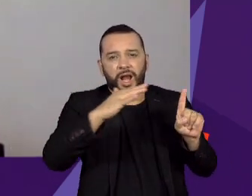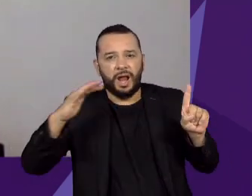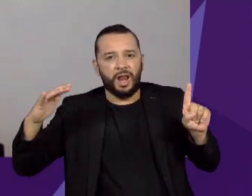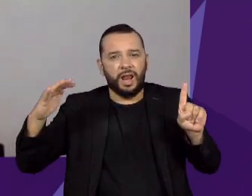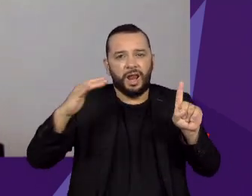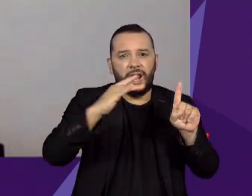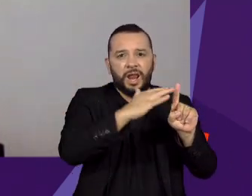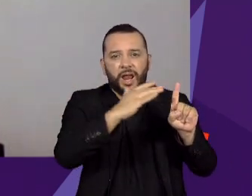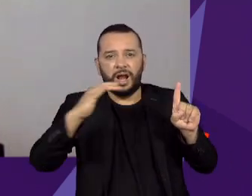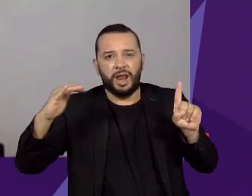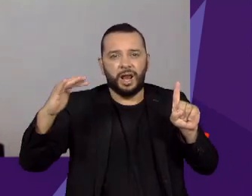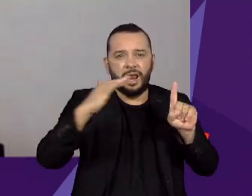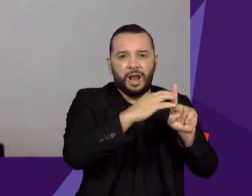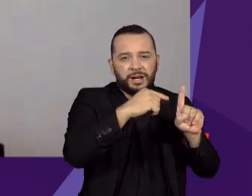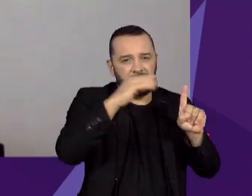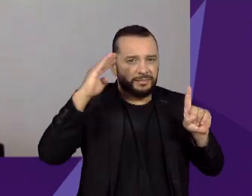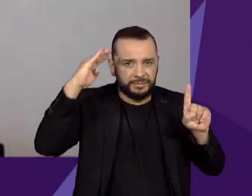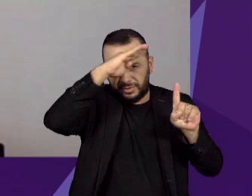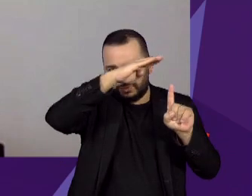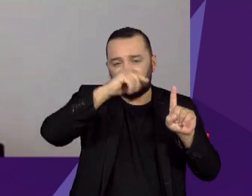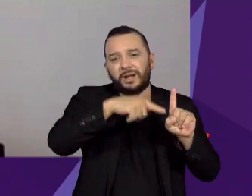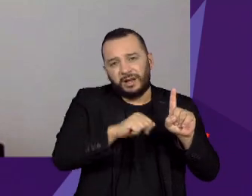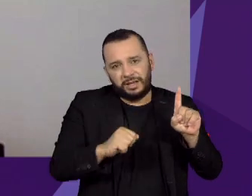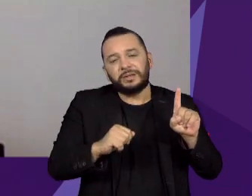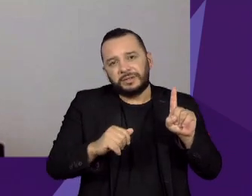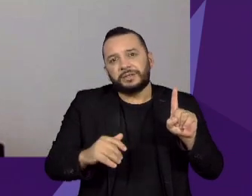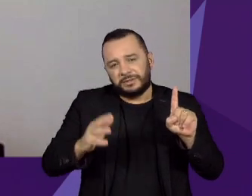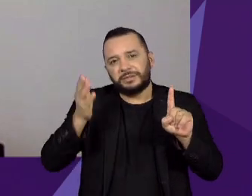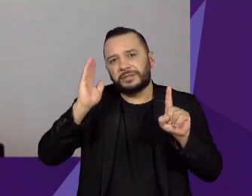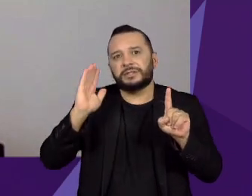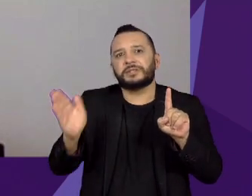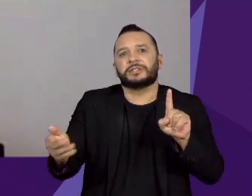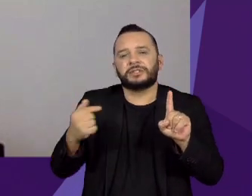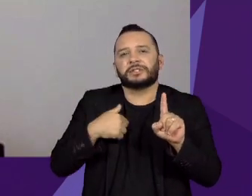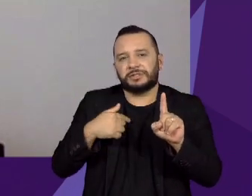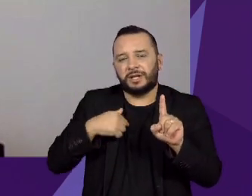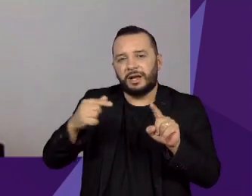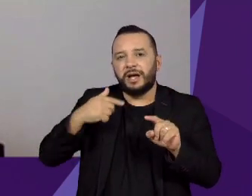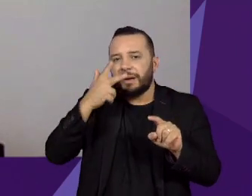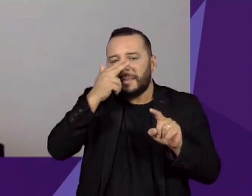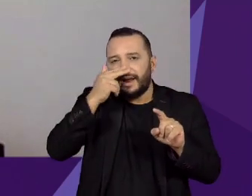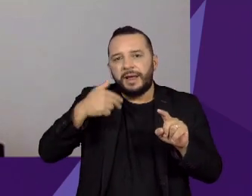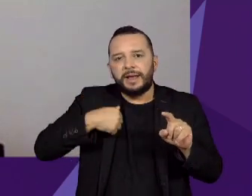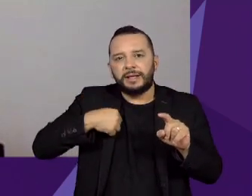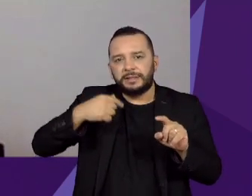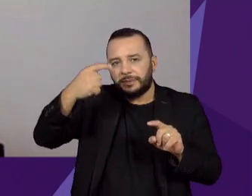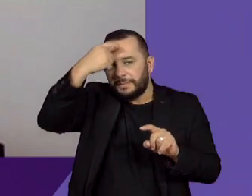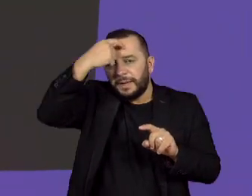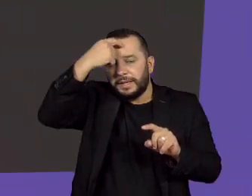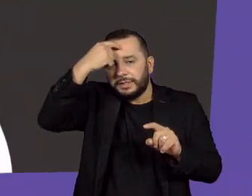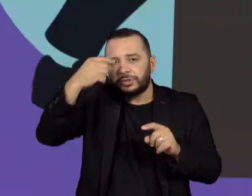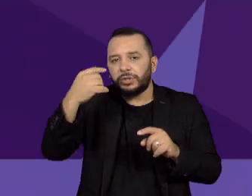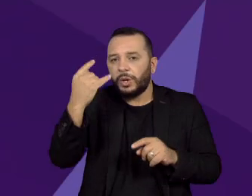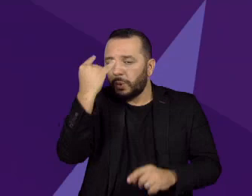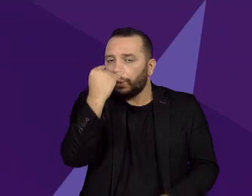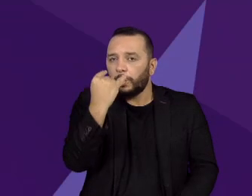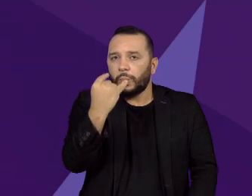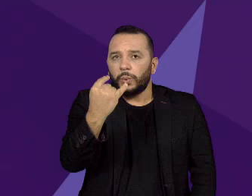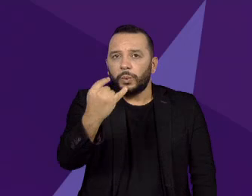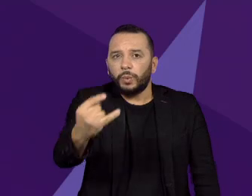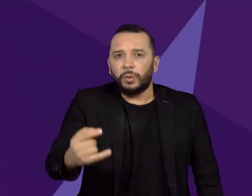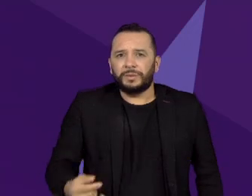seguidor absoluto, enfim, que já caíram no algoritmo e tiveram suas mentes coaptadas.